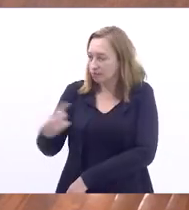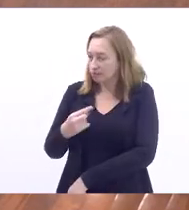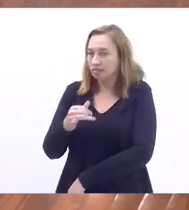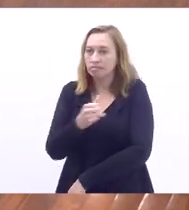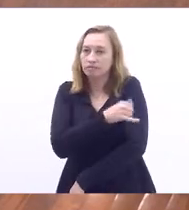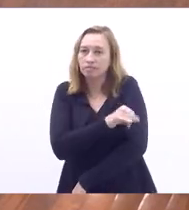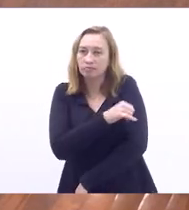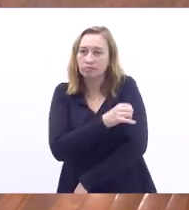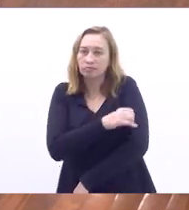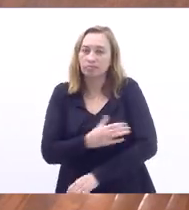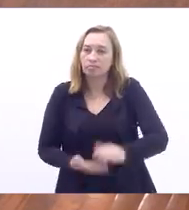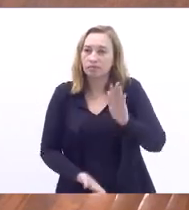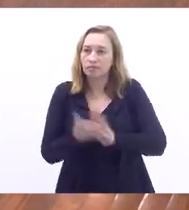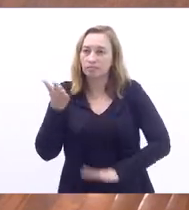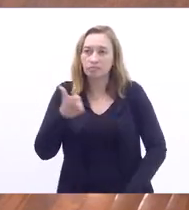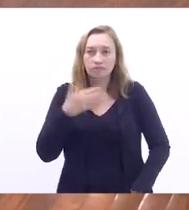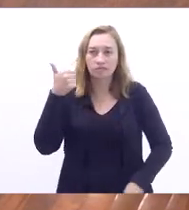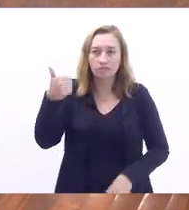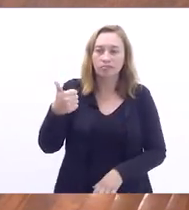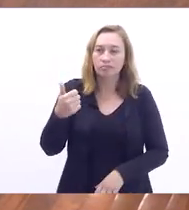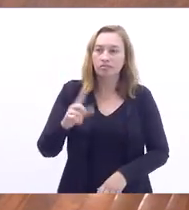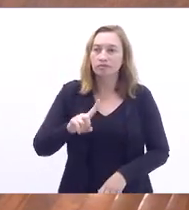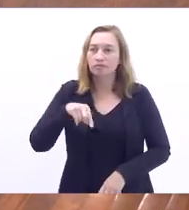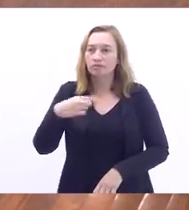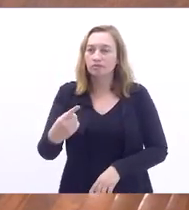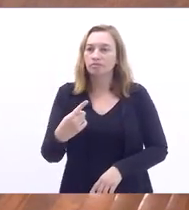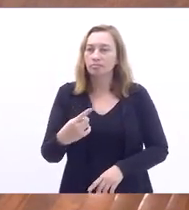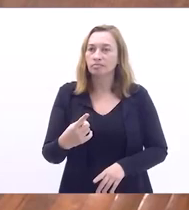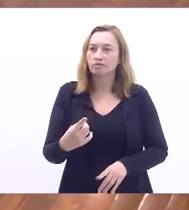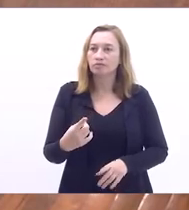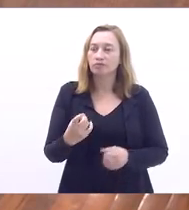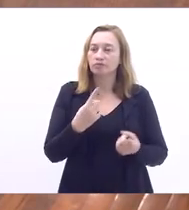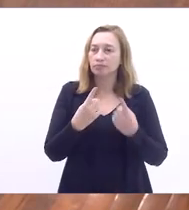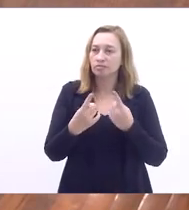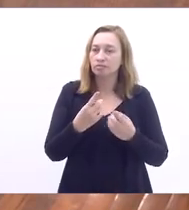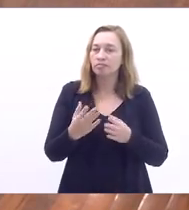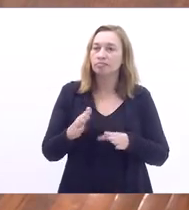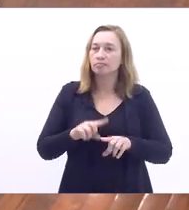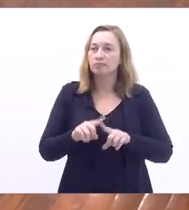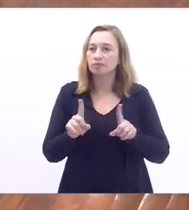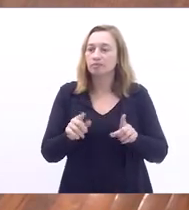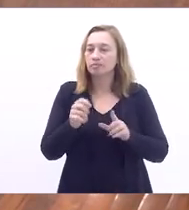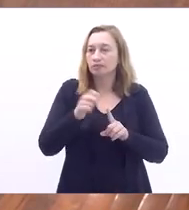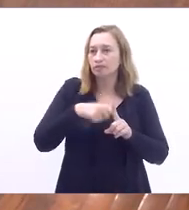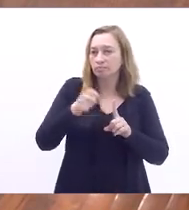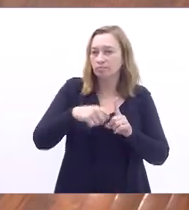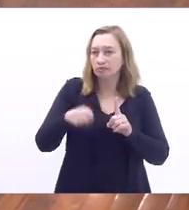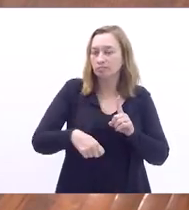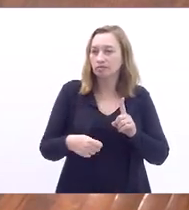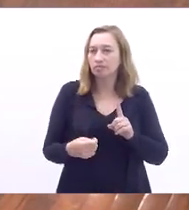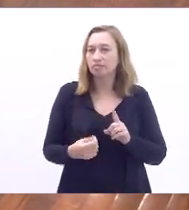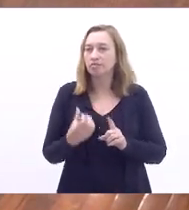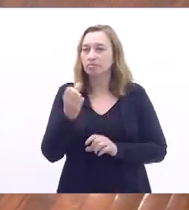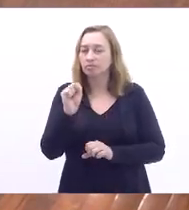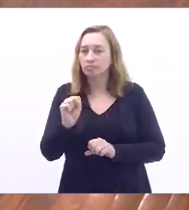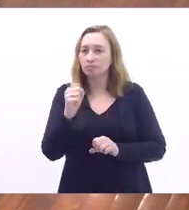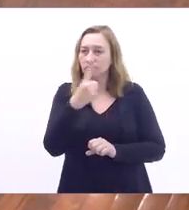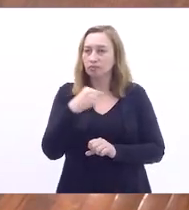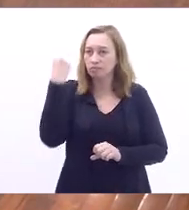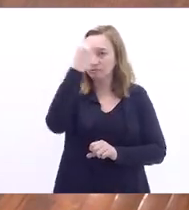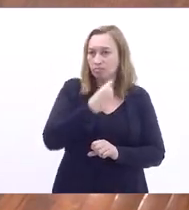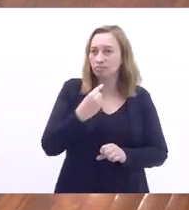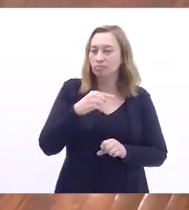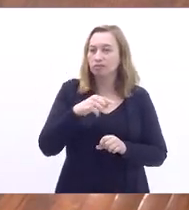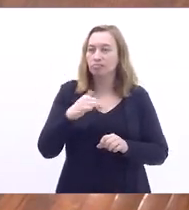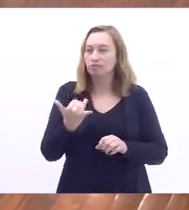a viagem ficou muito melhor depois da duplicação o passado e Raul levamos 8 horas para percorrer trajetos por quando um